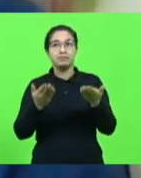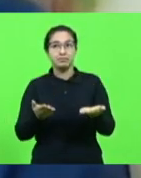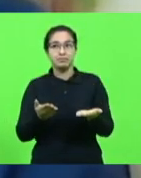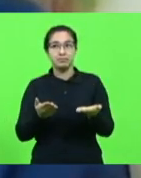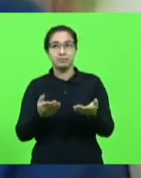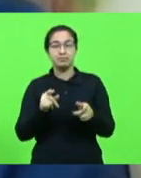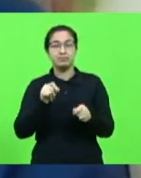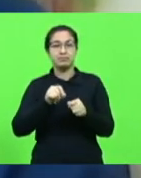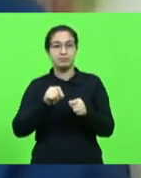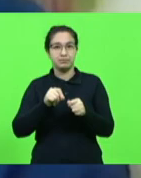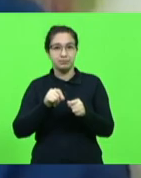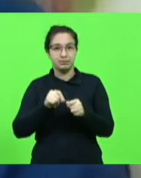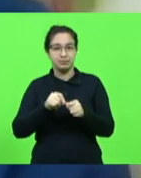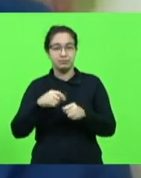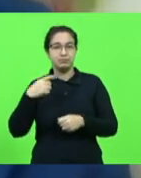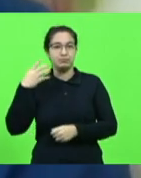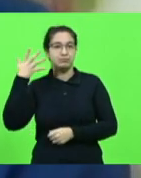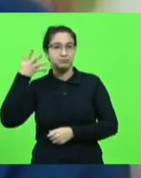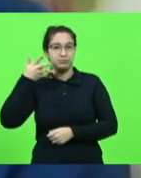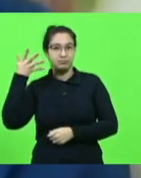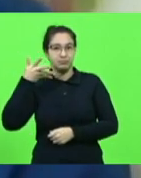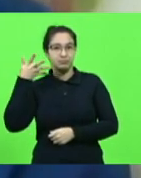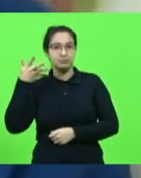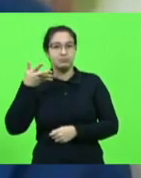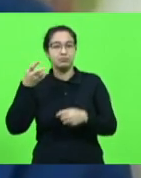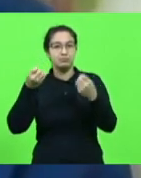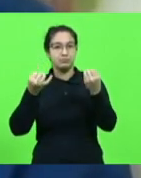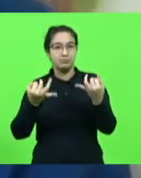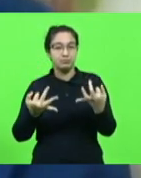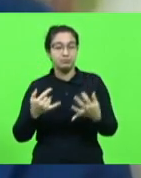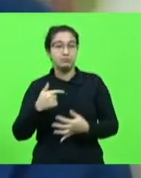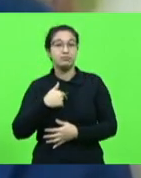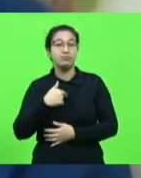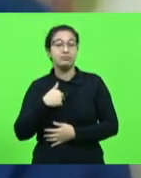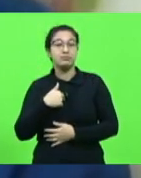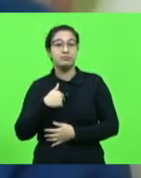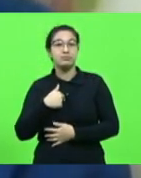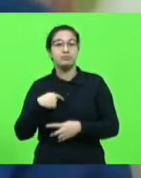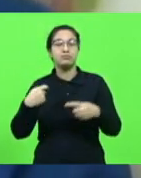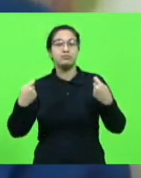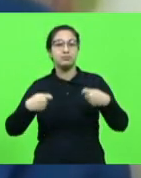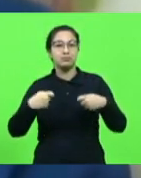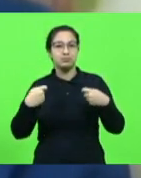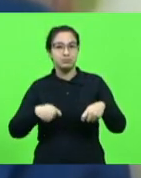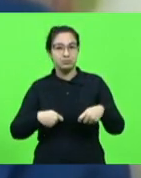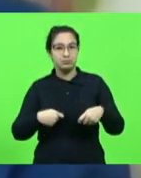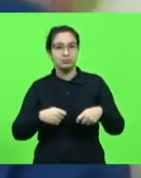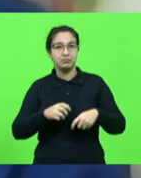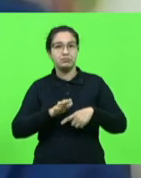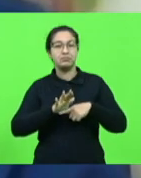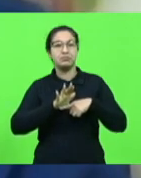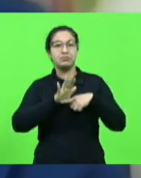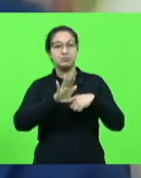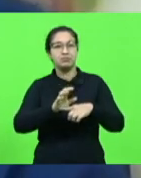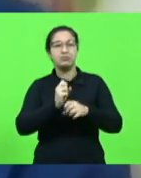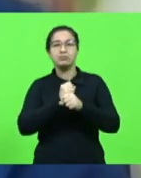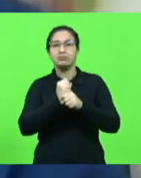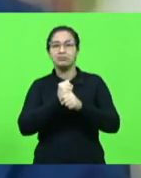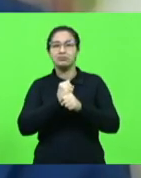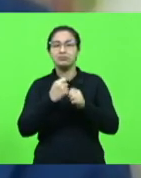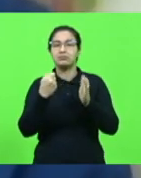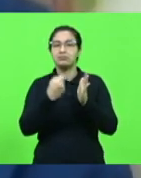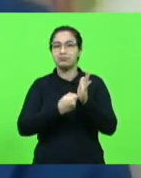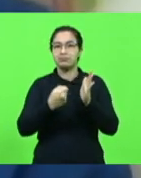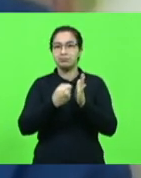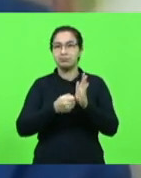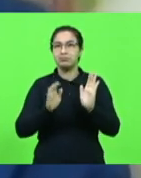fazendo esse discurso, eu não poderia também deixar o meu à parte, porque já são anos e anos de luta, tá